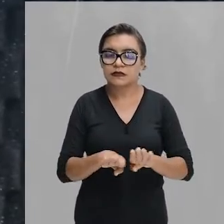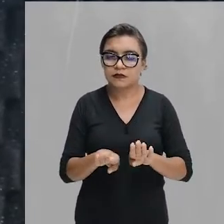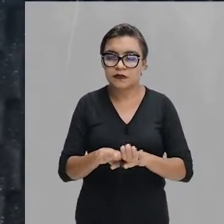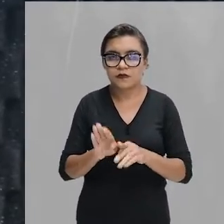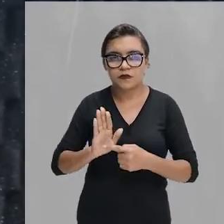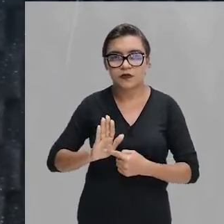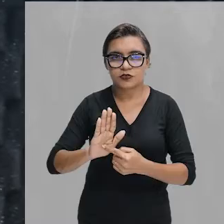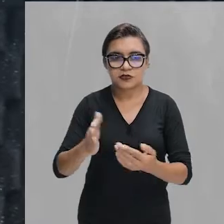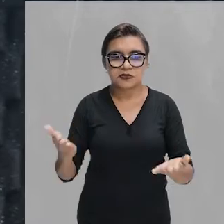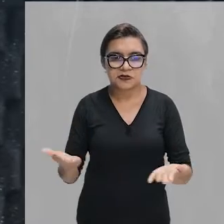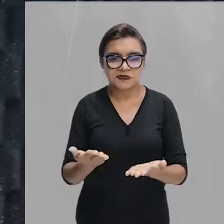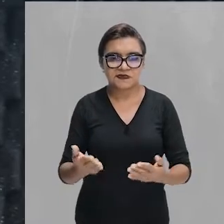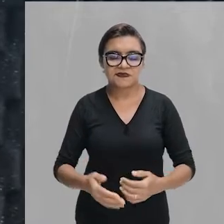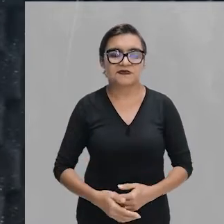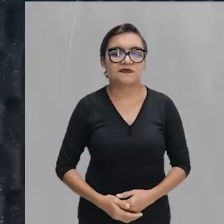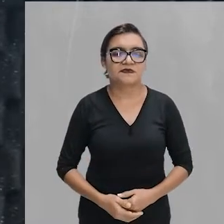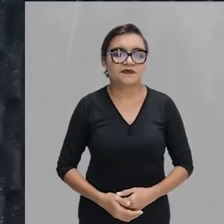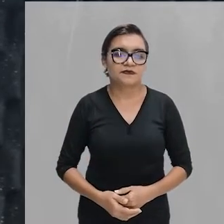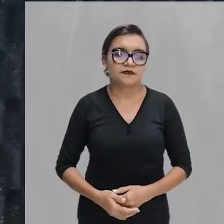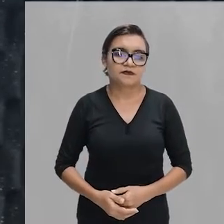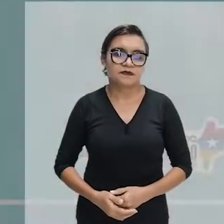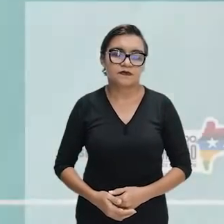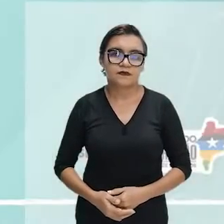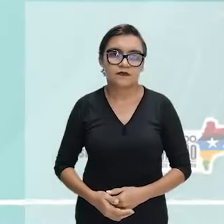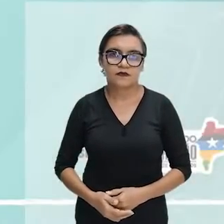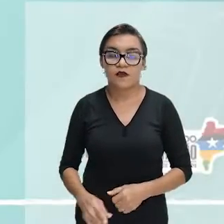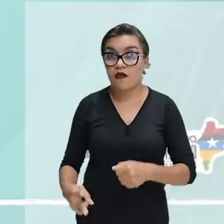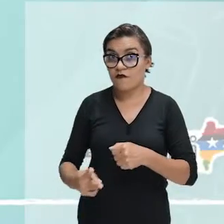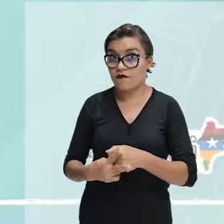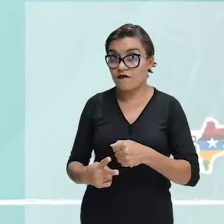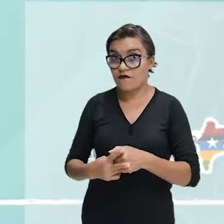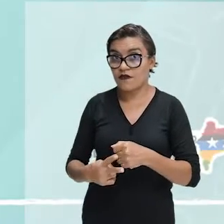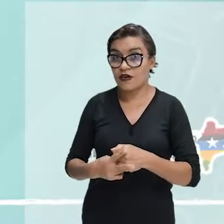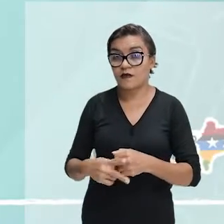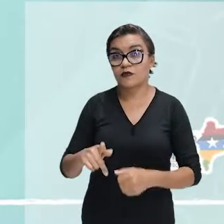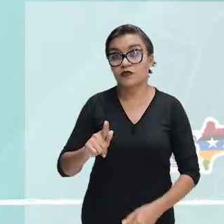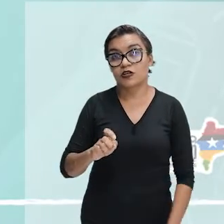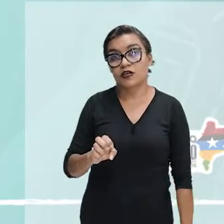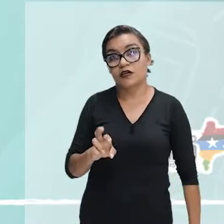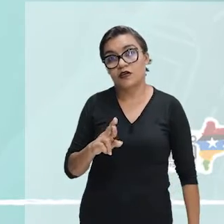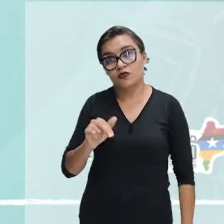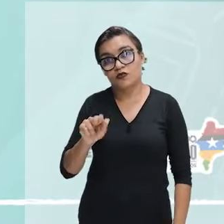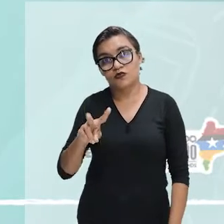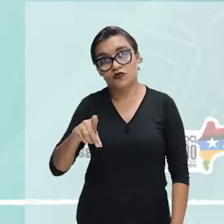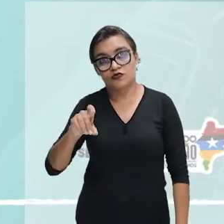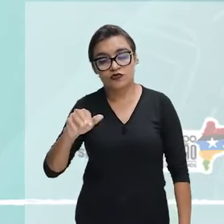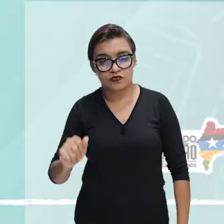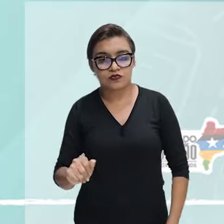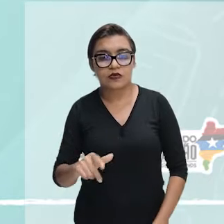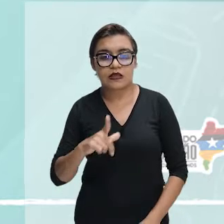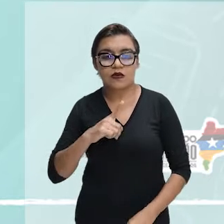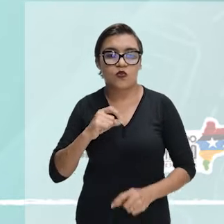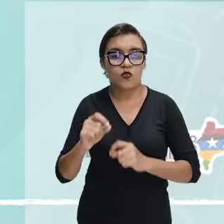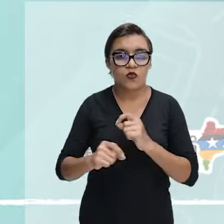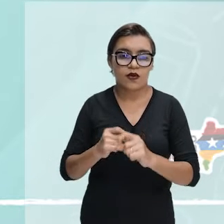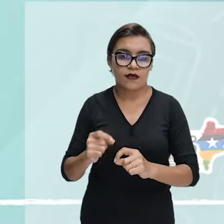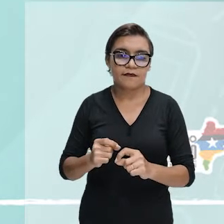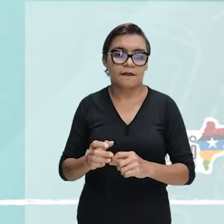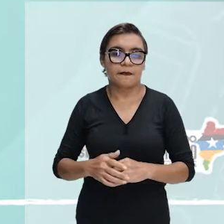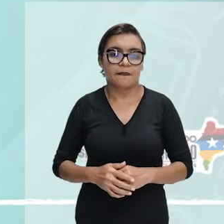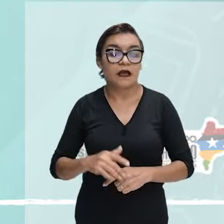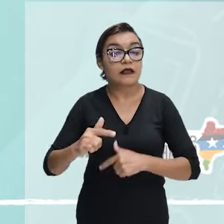Vamos lá. Os verbos no gerúndio, verbos em gerúndio. Os pronomes dos verbos em gerúndio podem